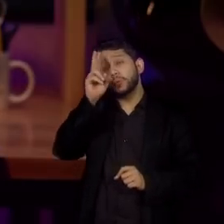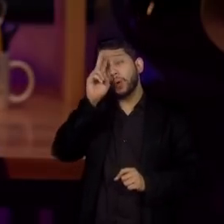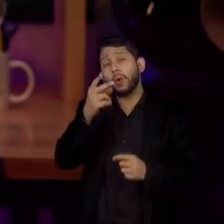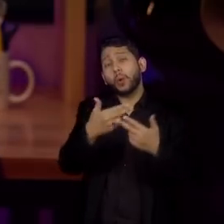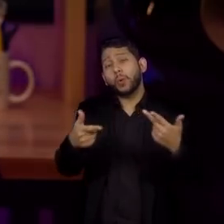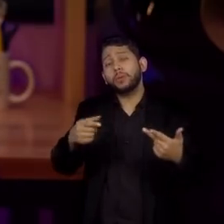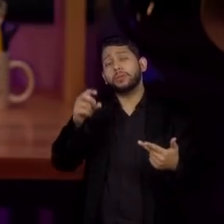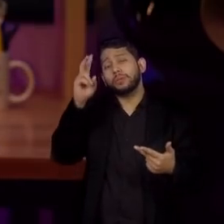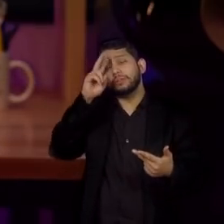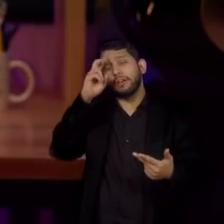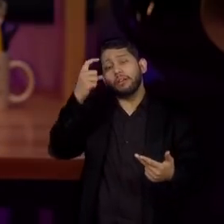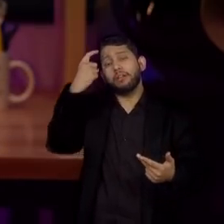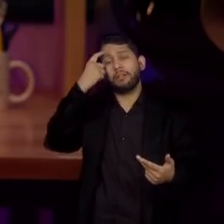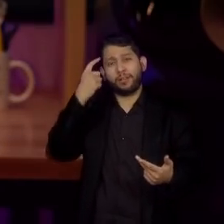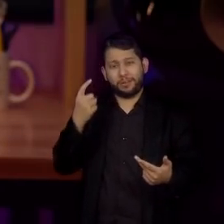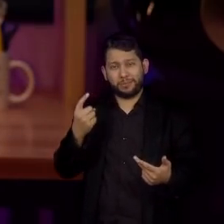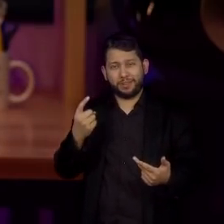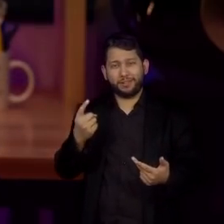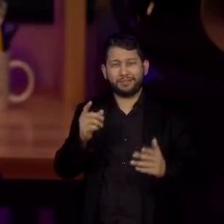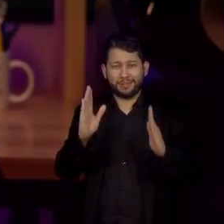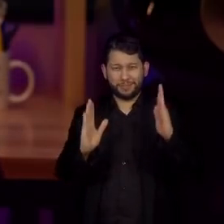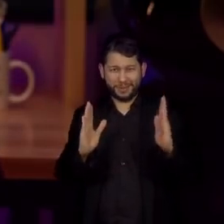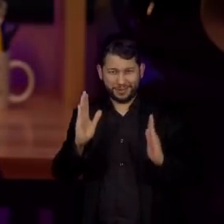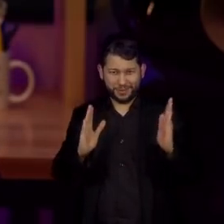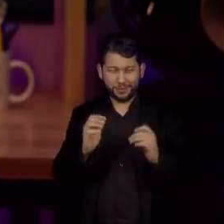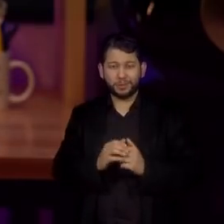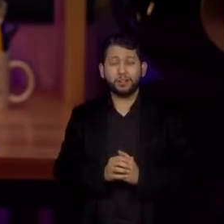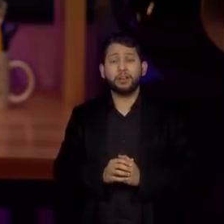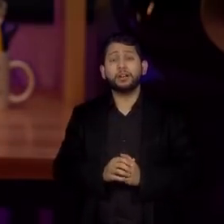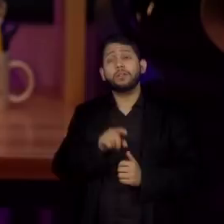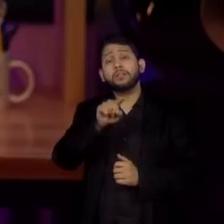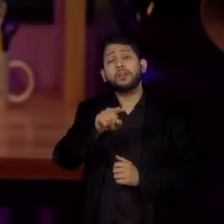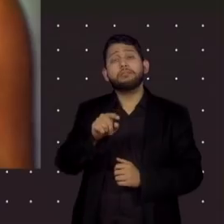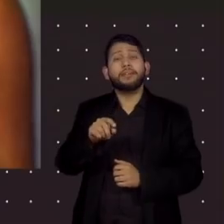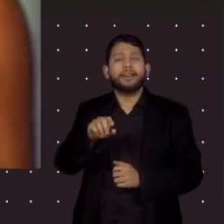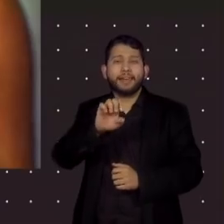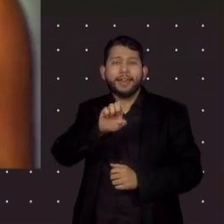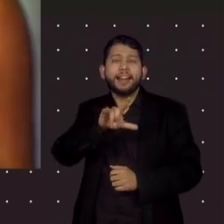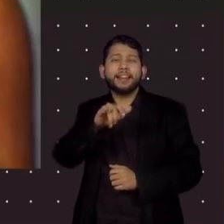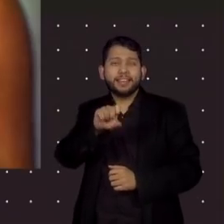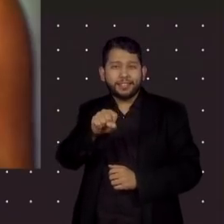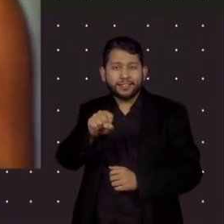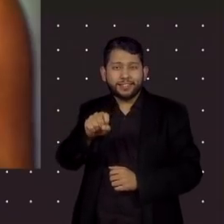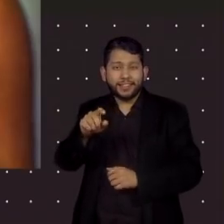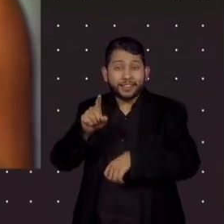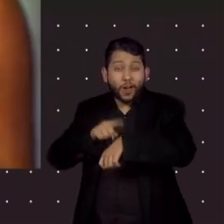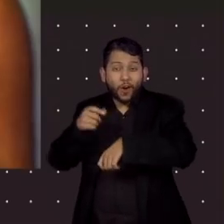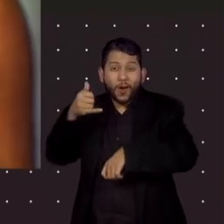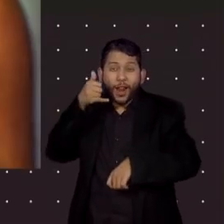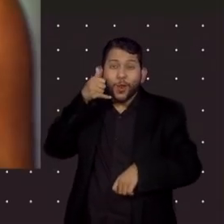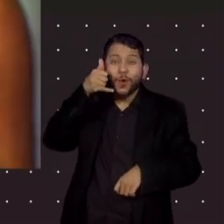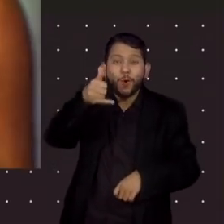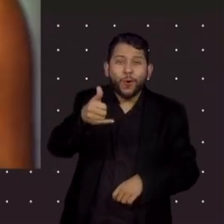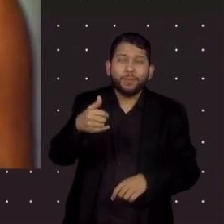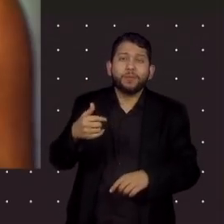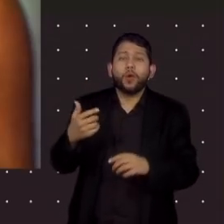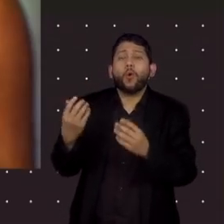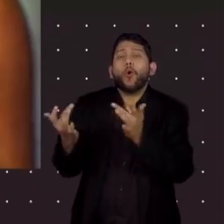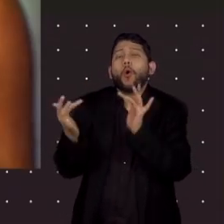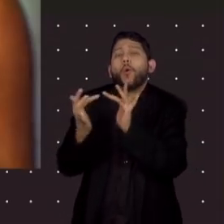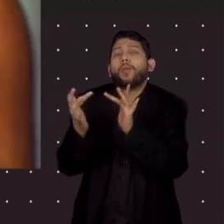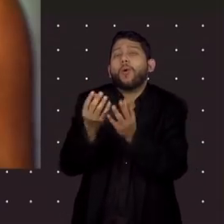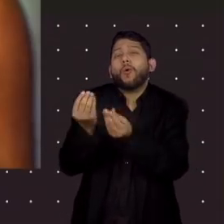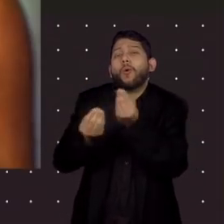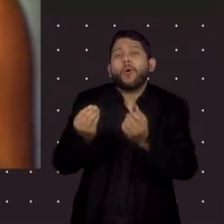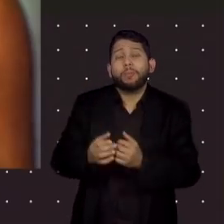você tenha desse período, como é que foi a ligação da Elis para você? Você foi uma amiga incrível, cuidando